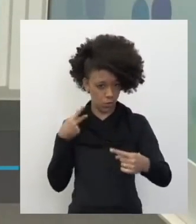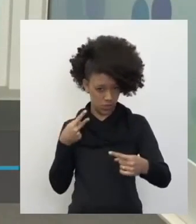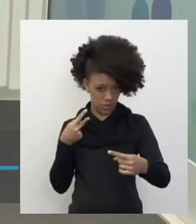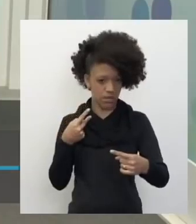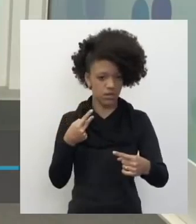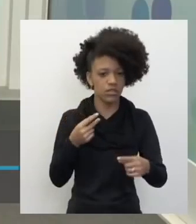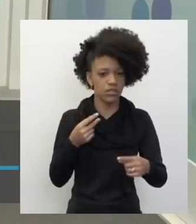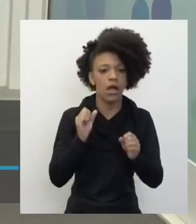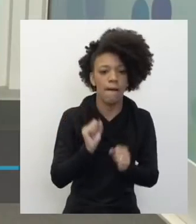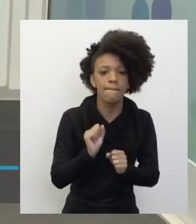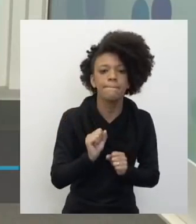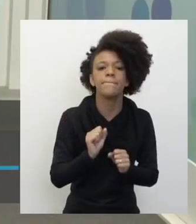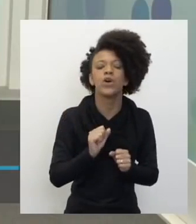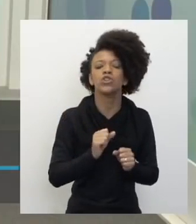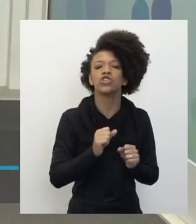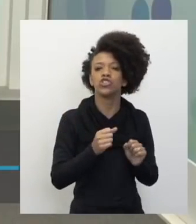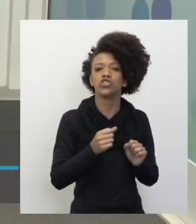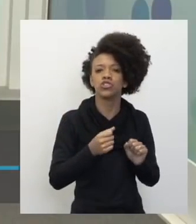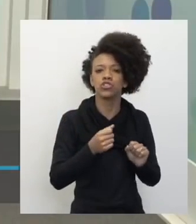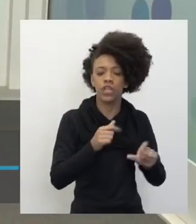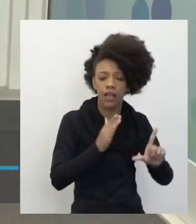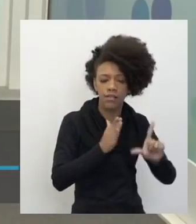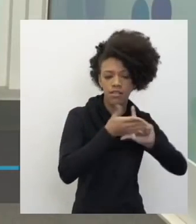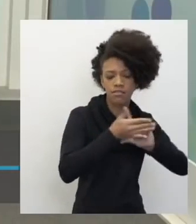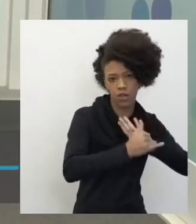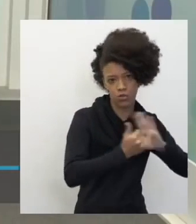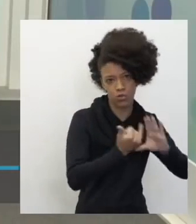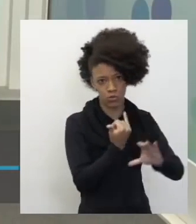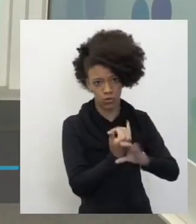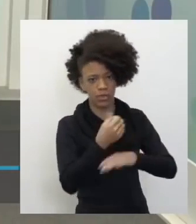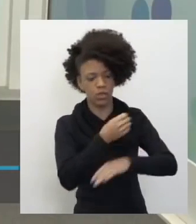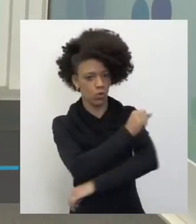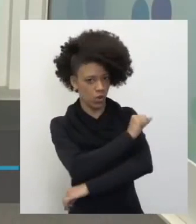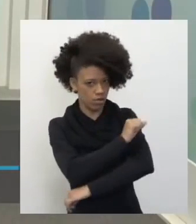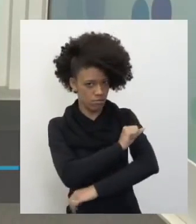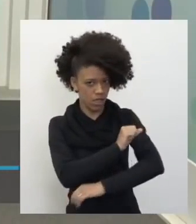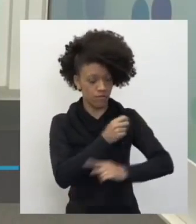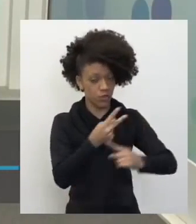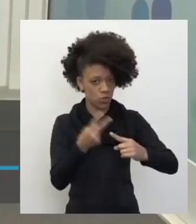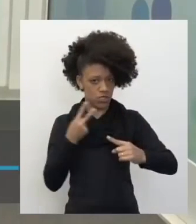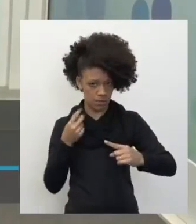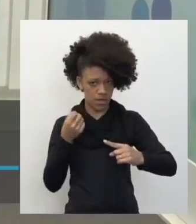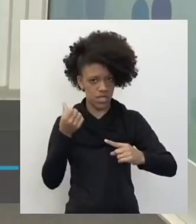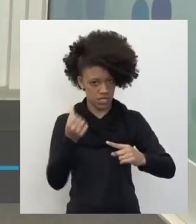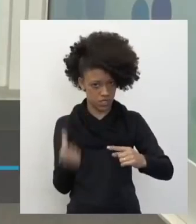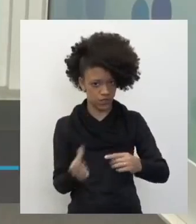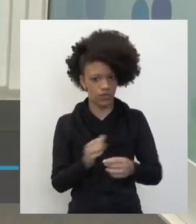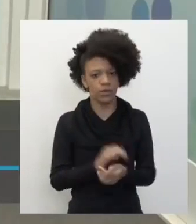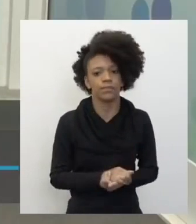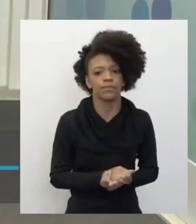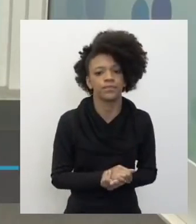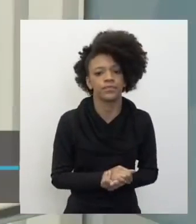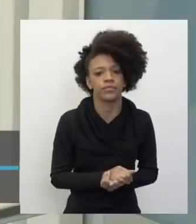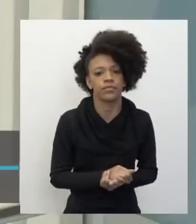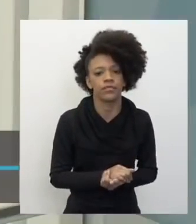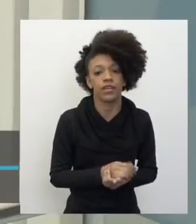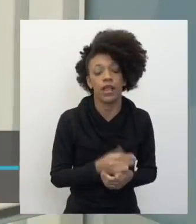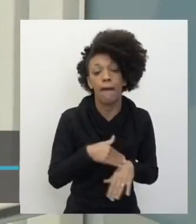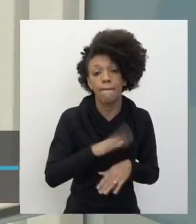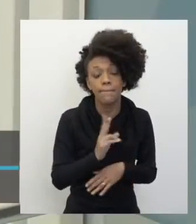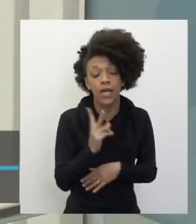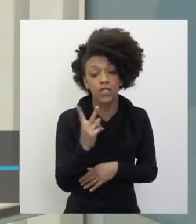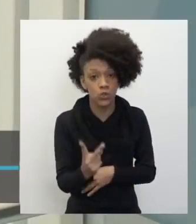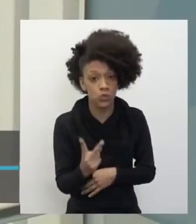lá no canal do 8º ano. Isso, assiste que foi bem legal, hein? Então vamos lá. Agora nós vamos então para mais 2 questões